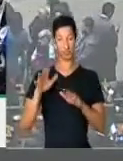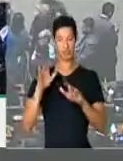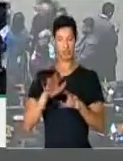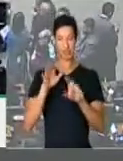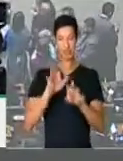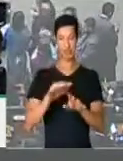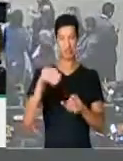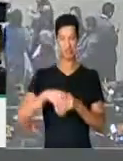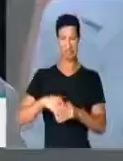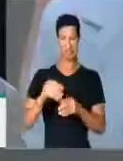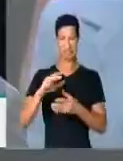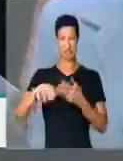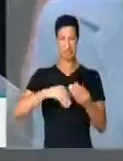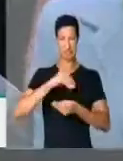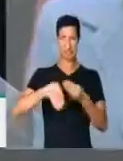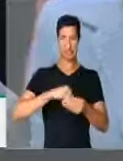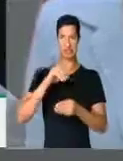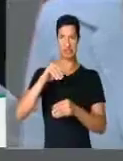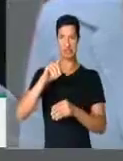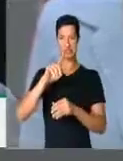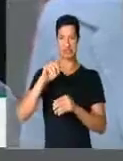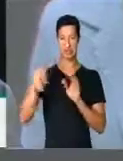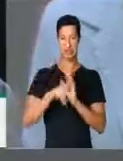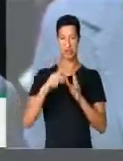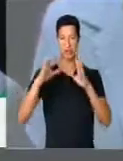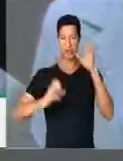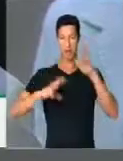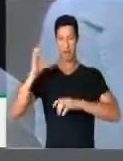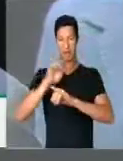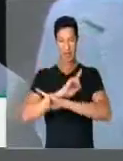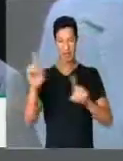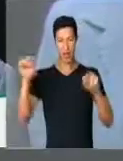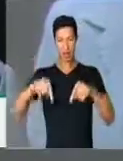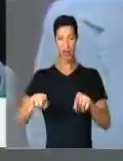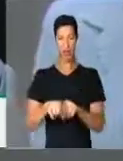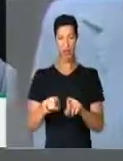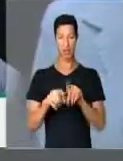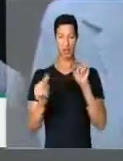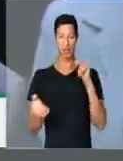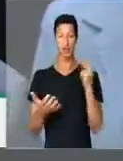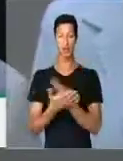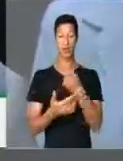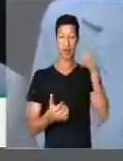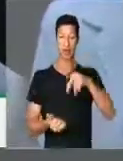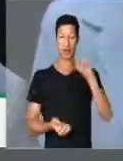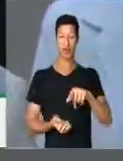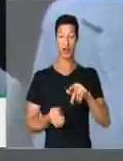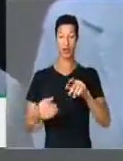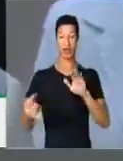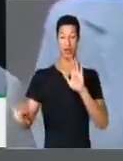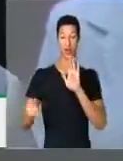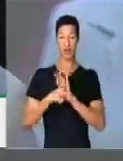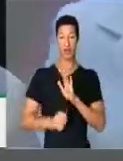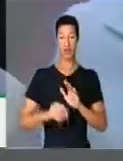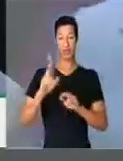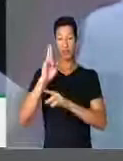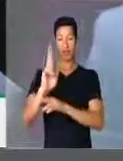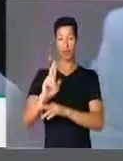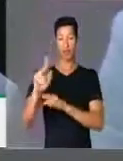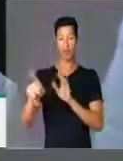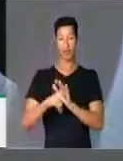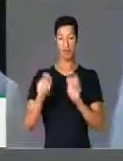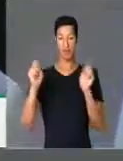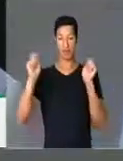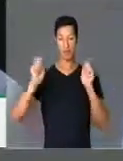tumulto grave. Tumulto grave não é apenas de briga de parlamentar aqui. O que está acontecendo é a queda da República. E